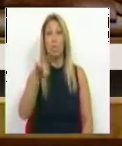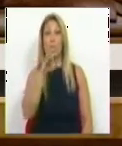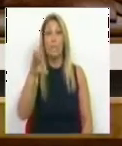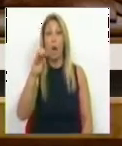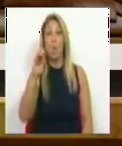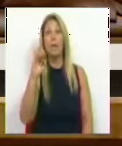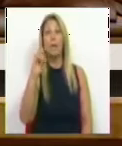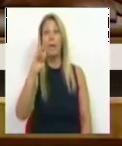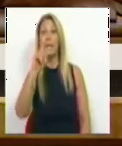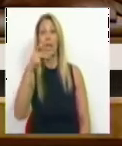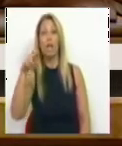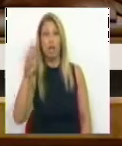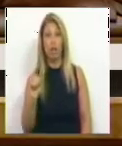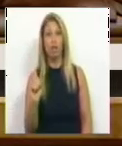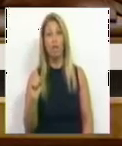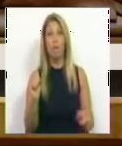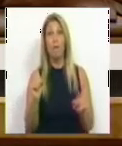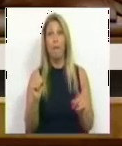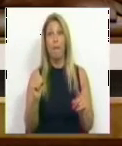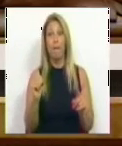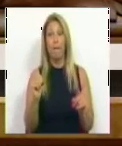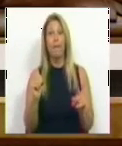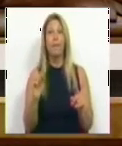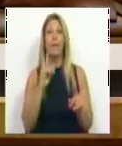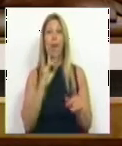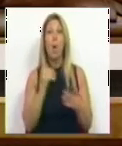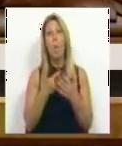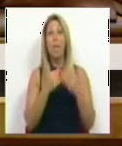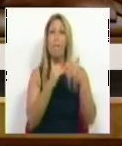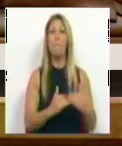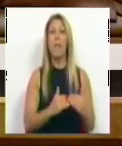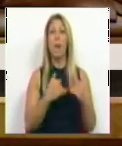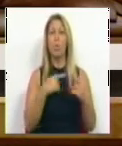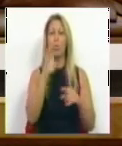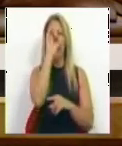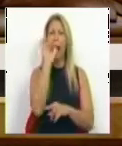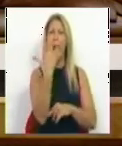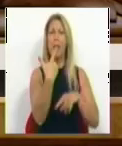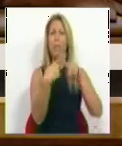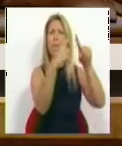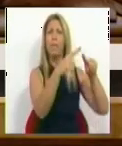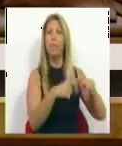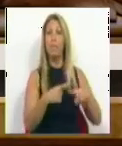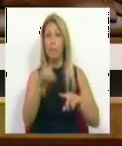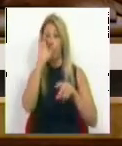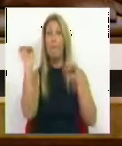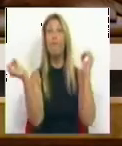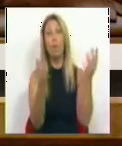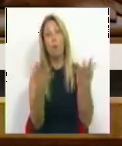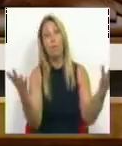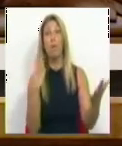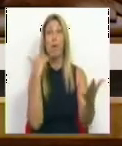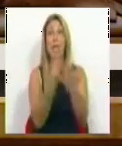menor diversidade à floresta e com isso também deu uma maior mancha